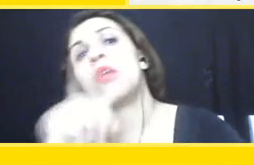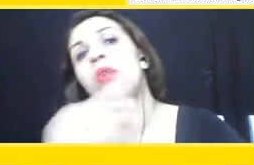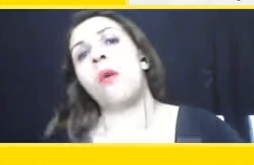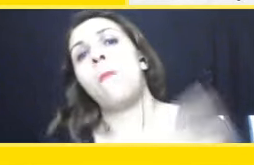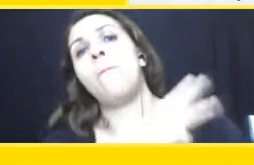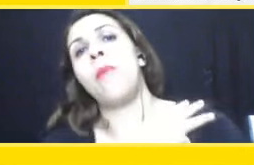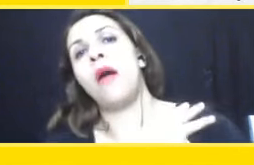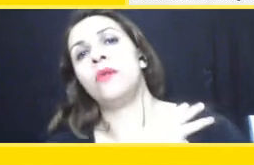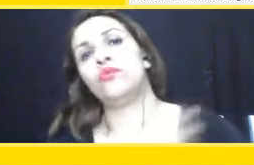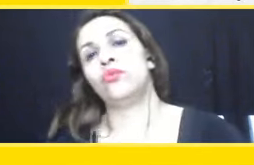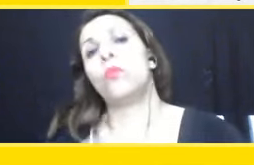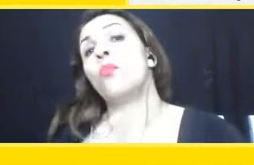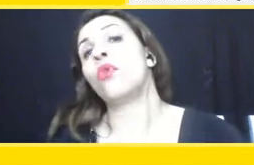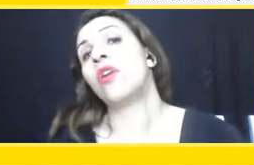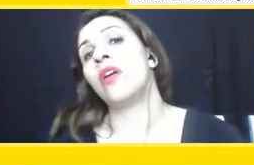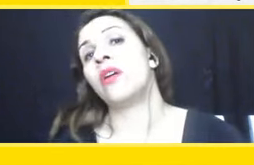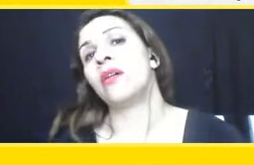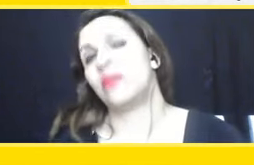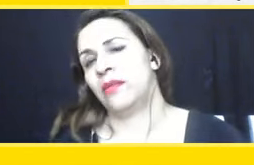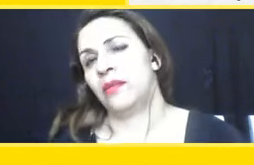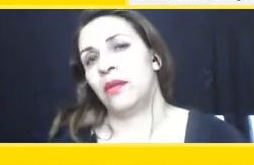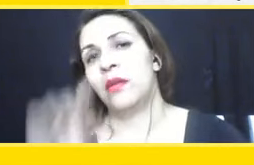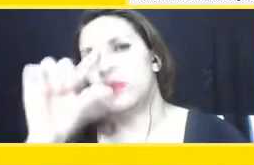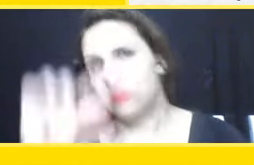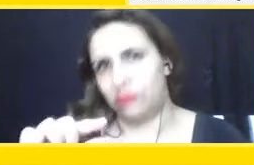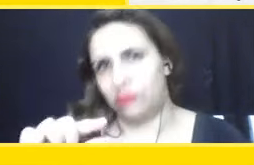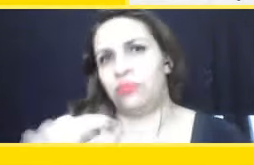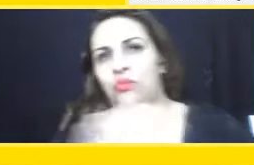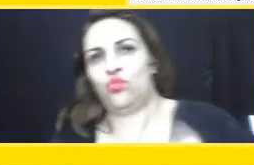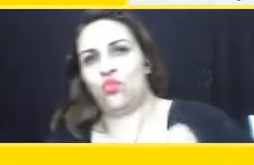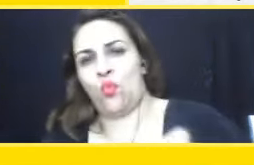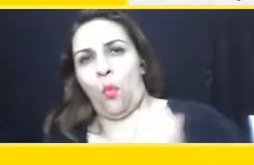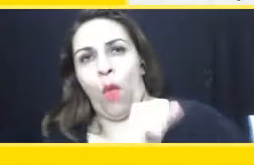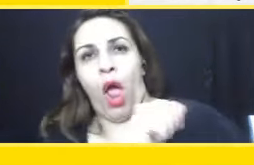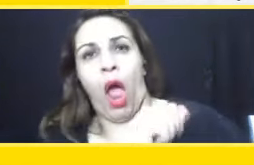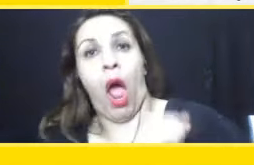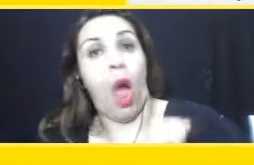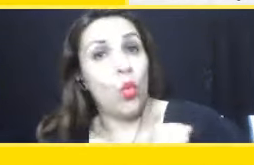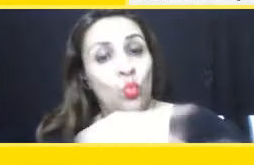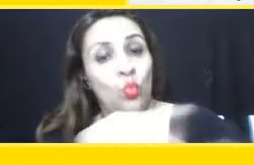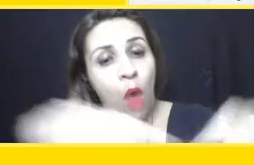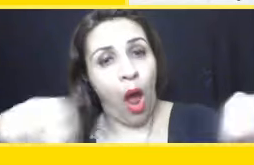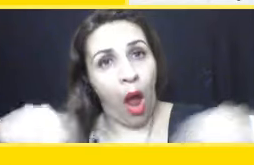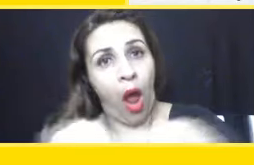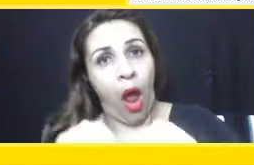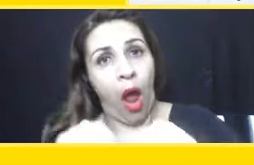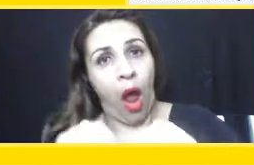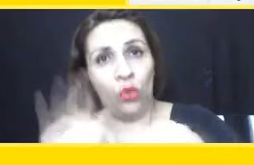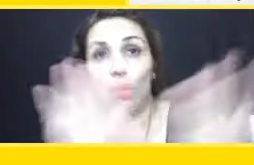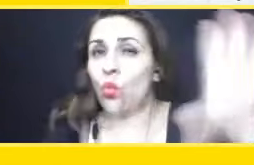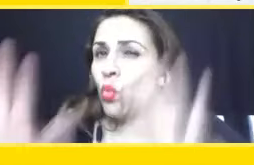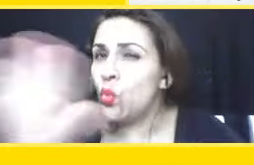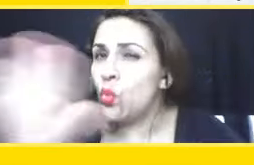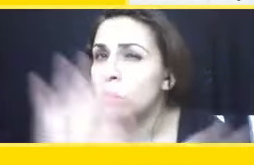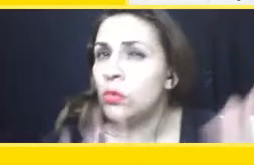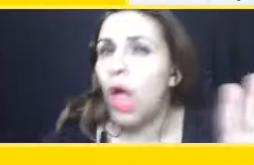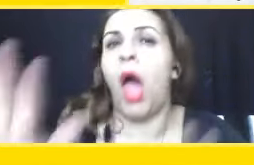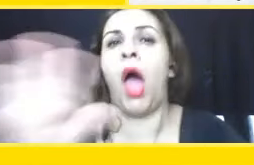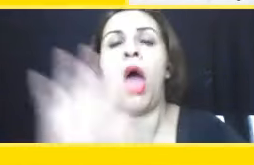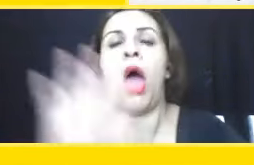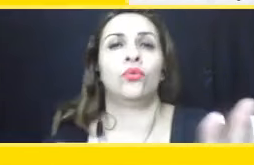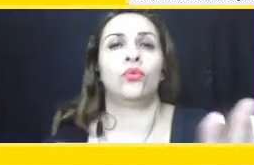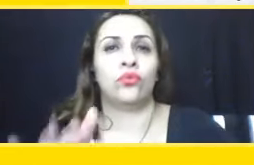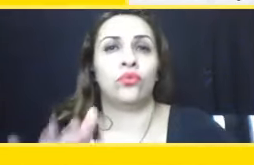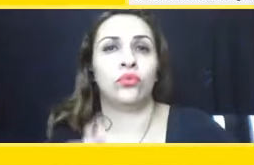O ensino médio, claro, com redução de alunos dentro de sala de aula, com todos os cuidados sanitários, como que